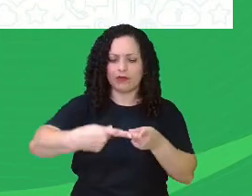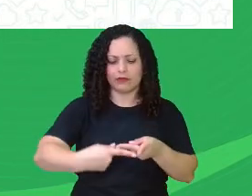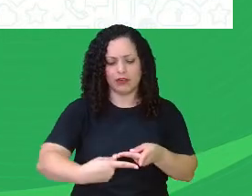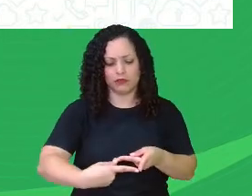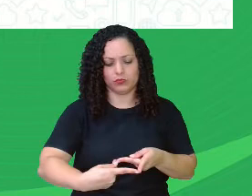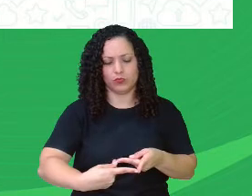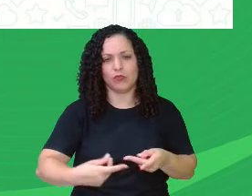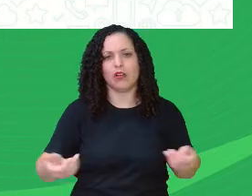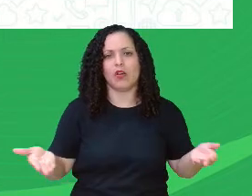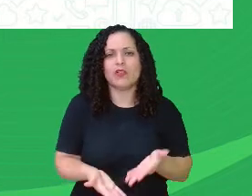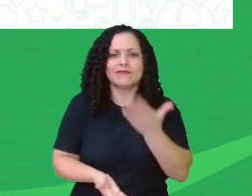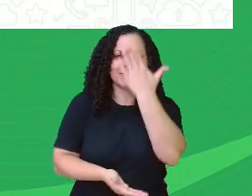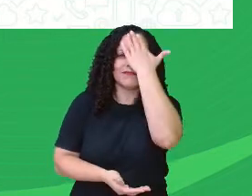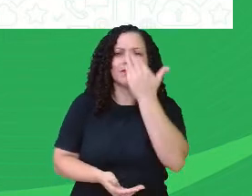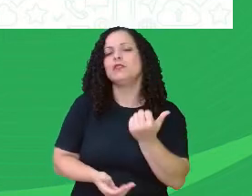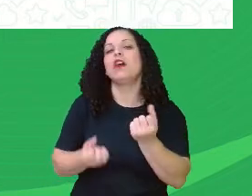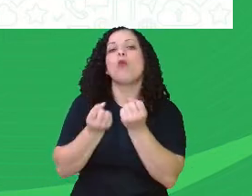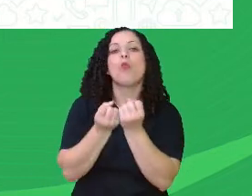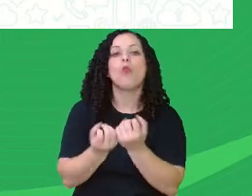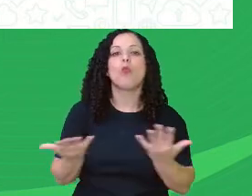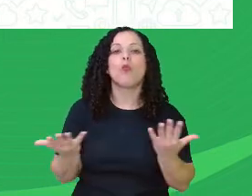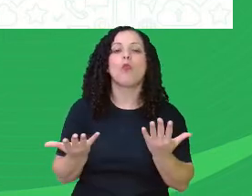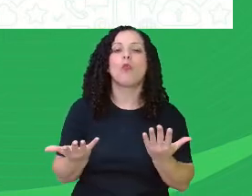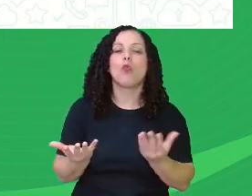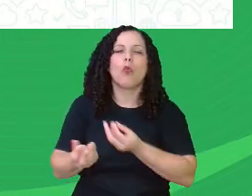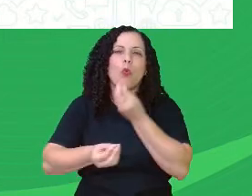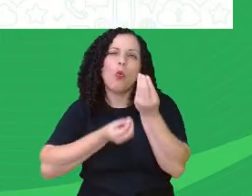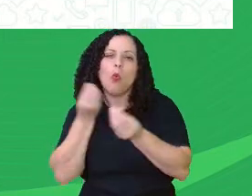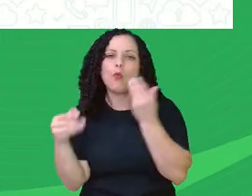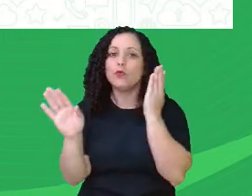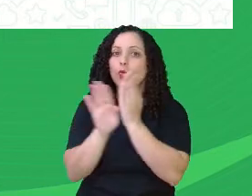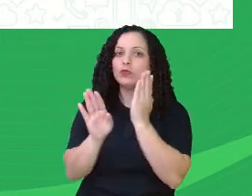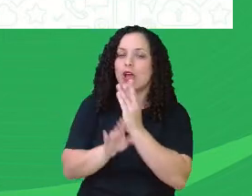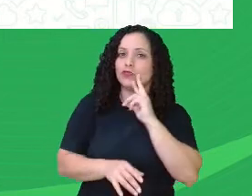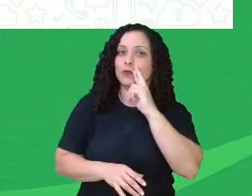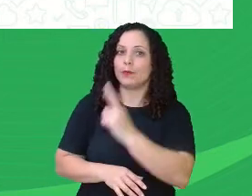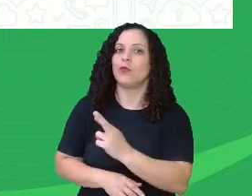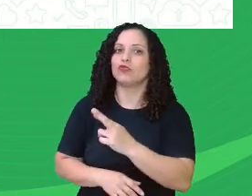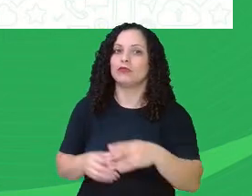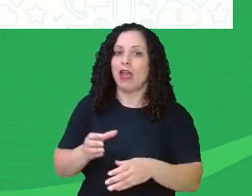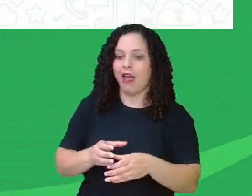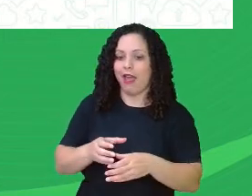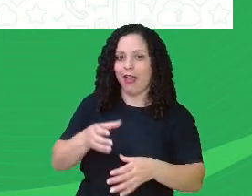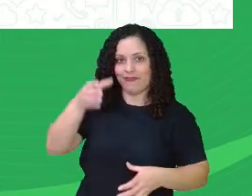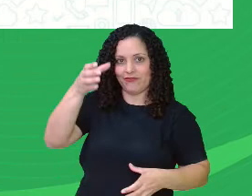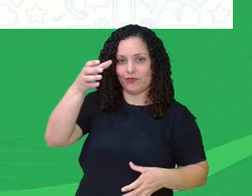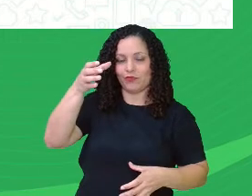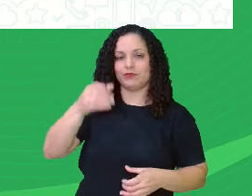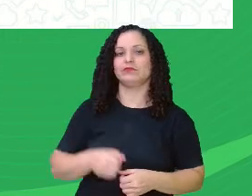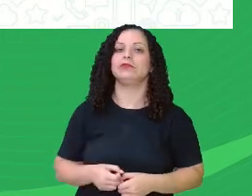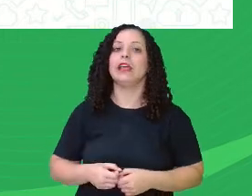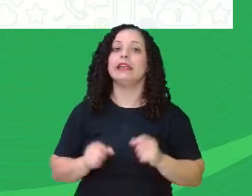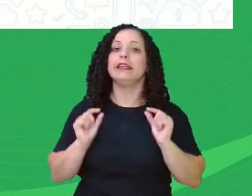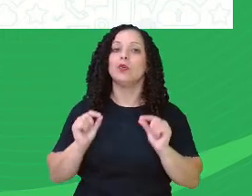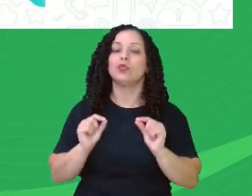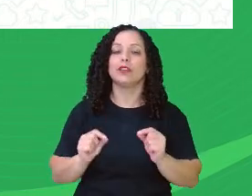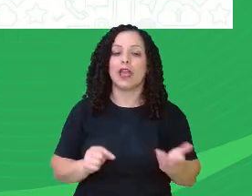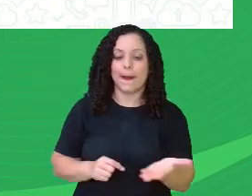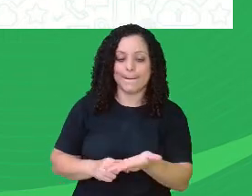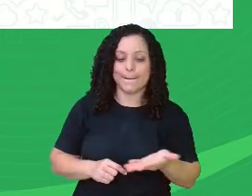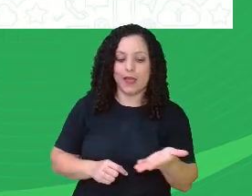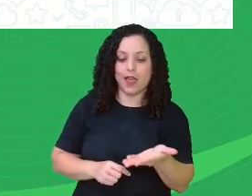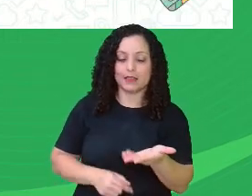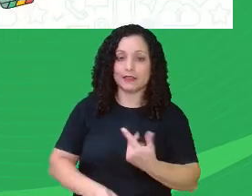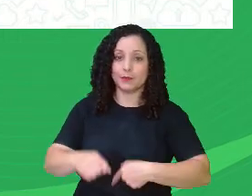gente descobrir já o volume da figura. Como assim, Ricardinho, volume? O volume é a área da base multiplicado pela altura.